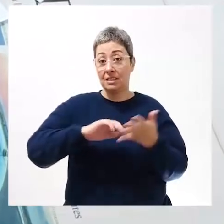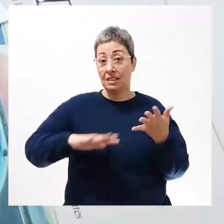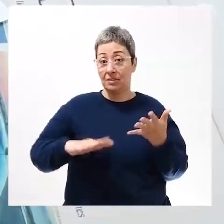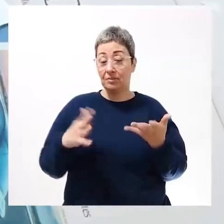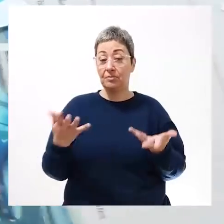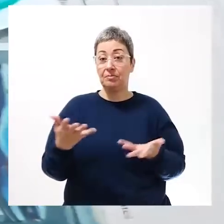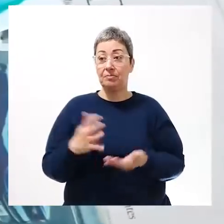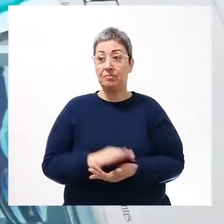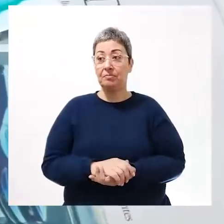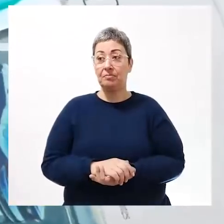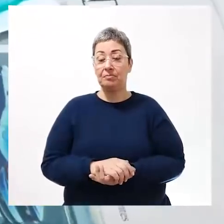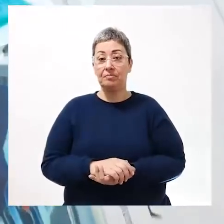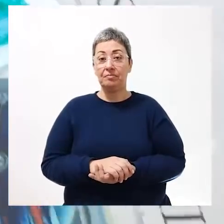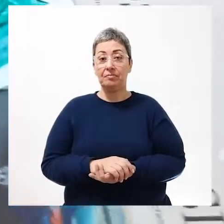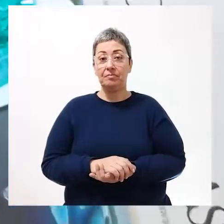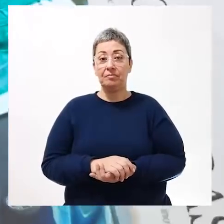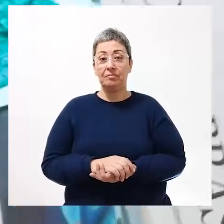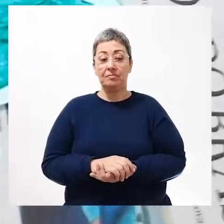essa atividade